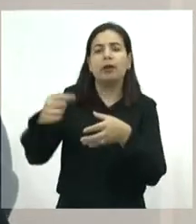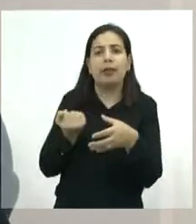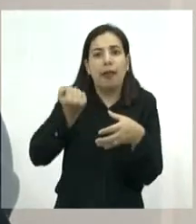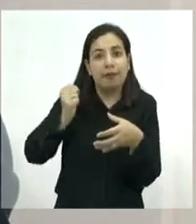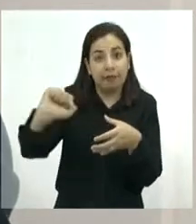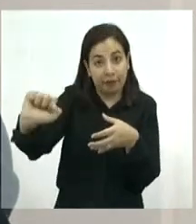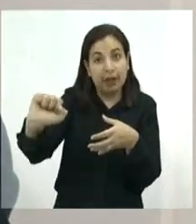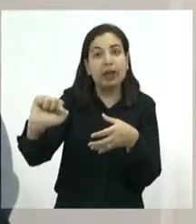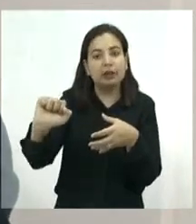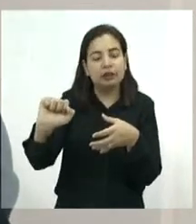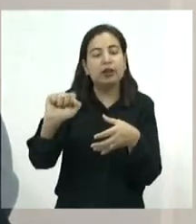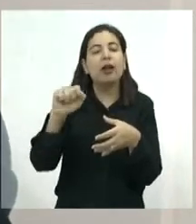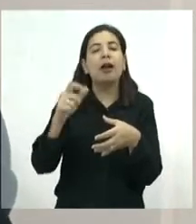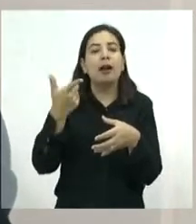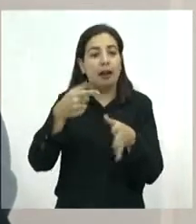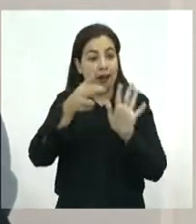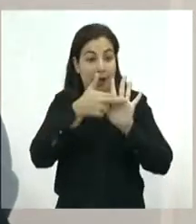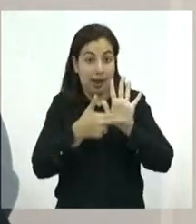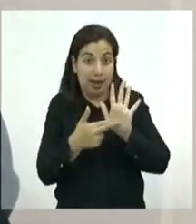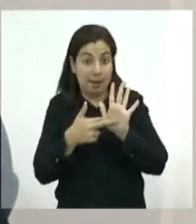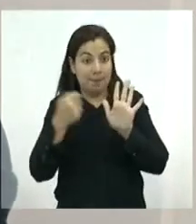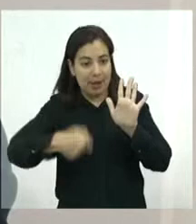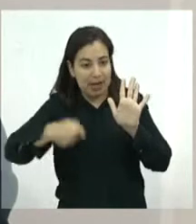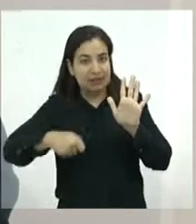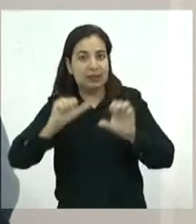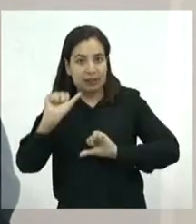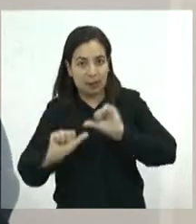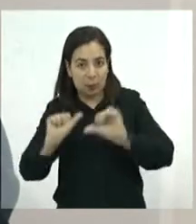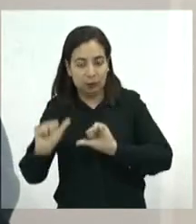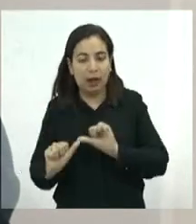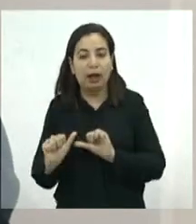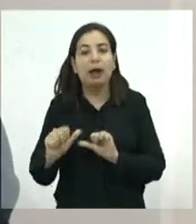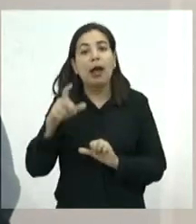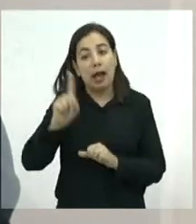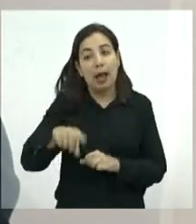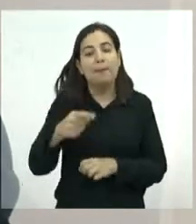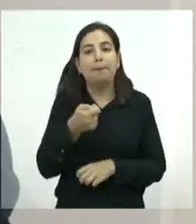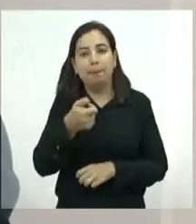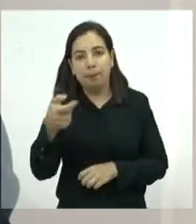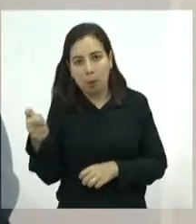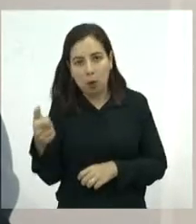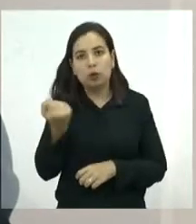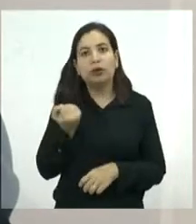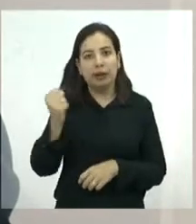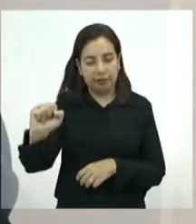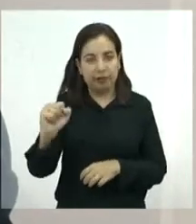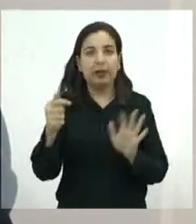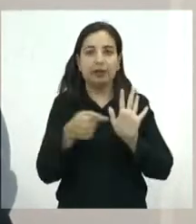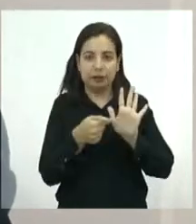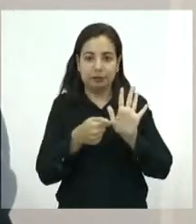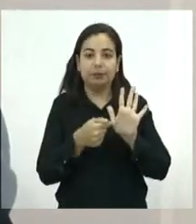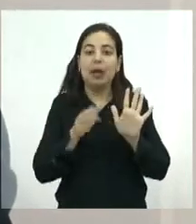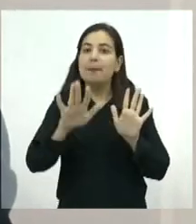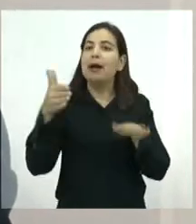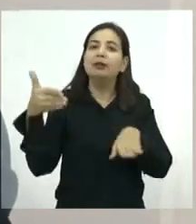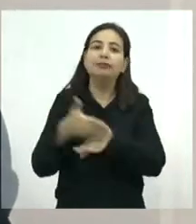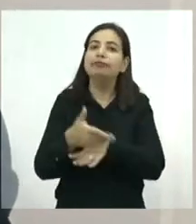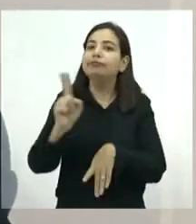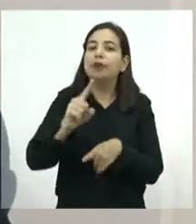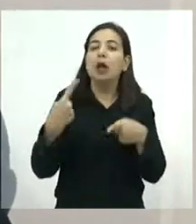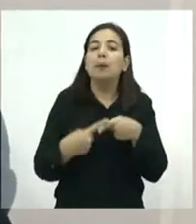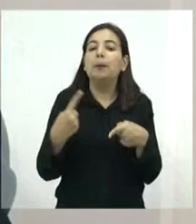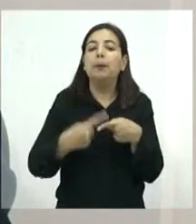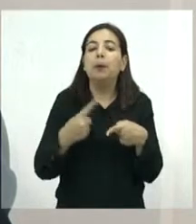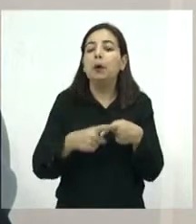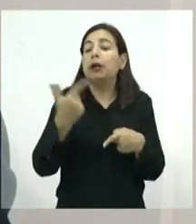reforma, que da nossa bancada federal são muito poucos que defendem a reforma, não fazem presente porque muitas vezes